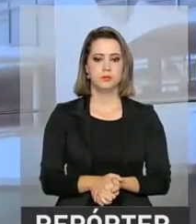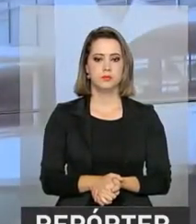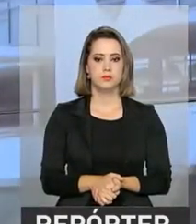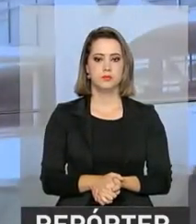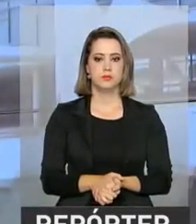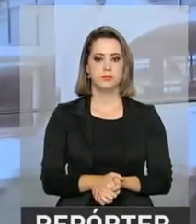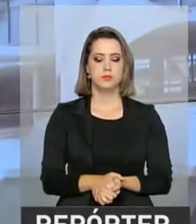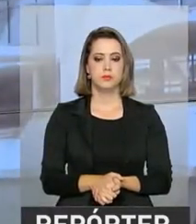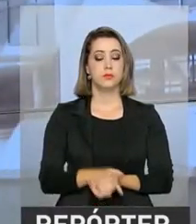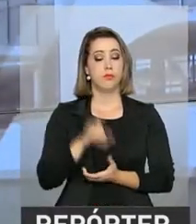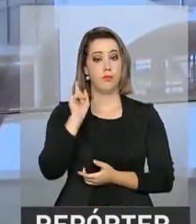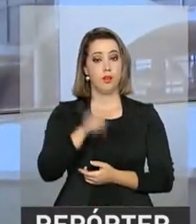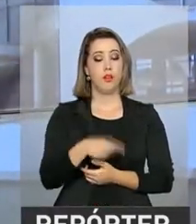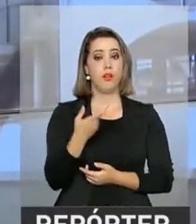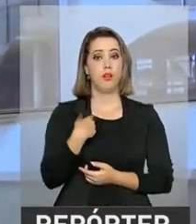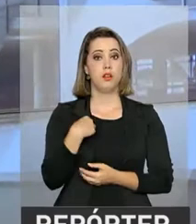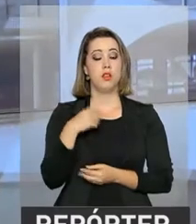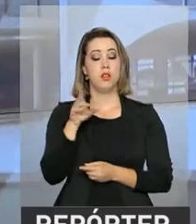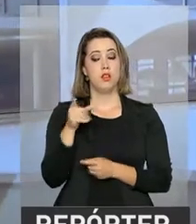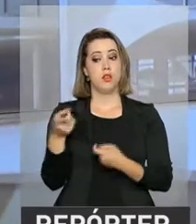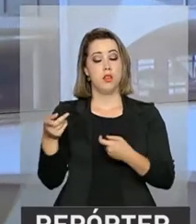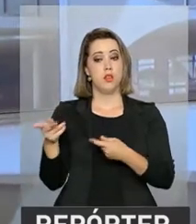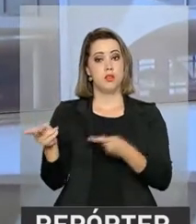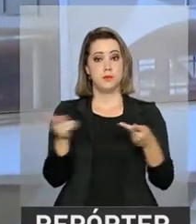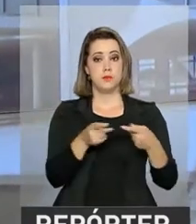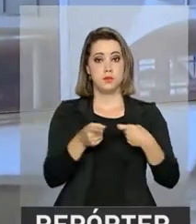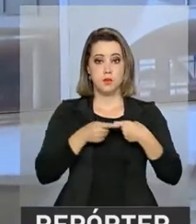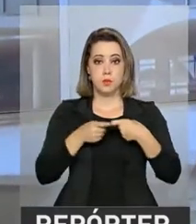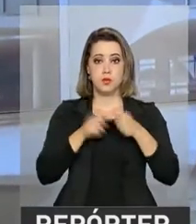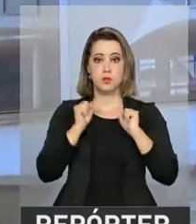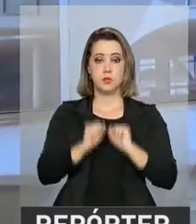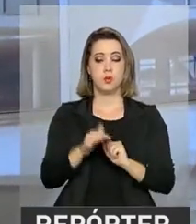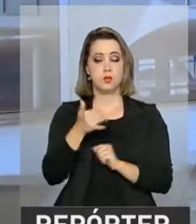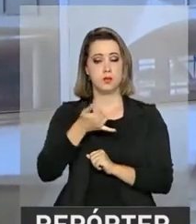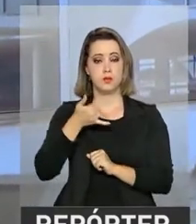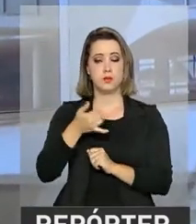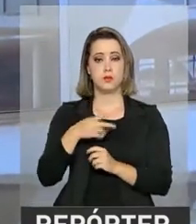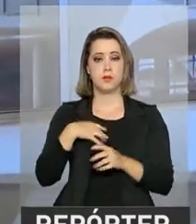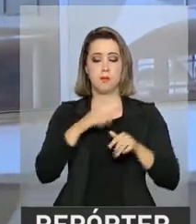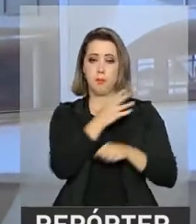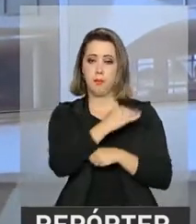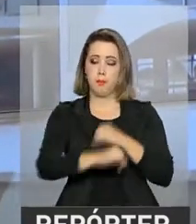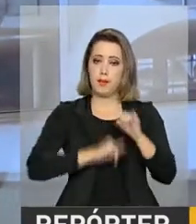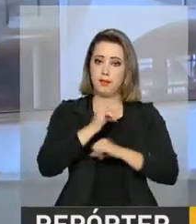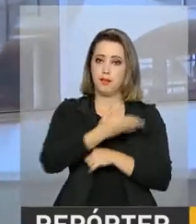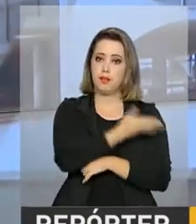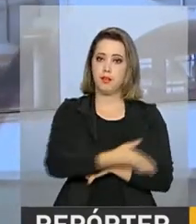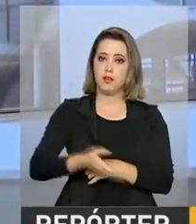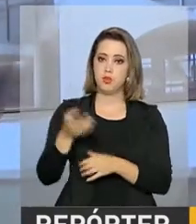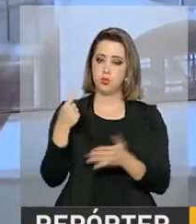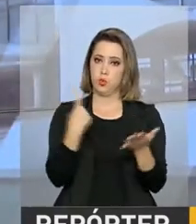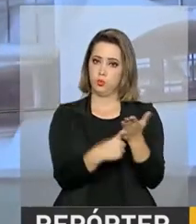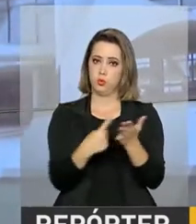e as consultas na rede sarah podem ser marcadas pela internet no site